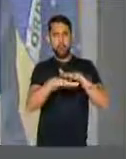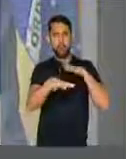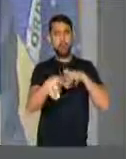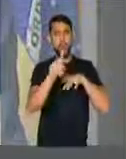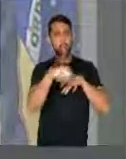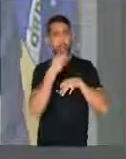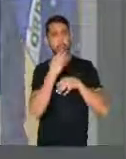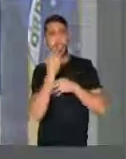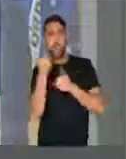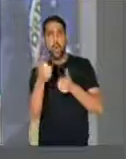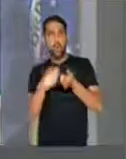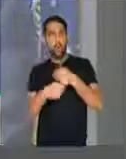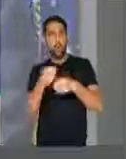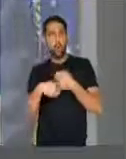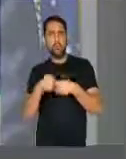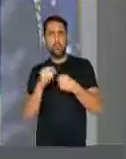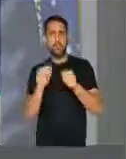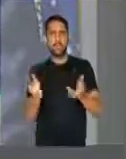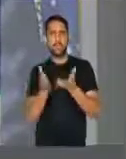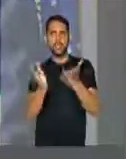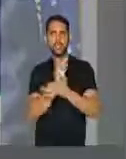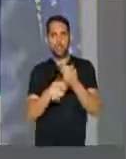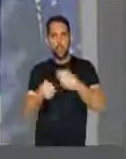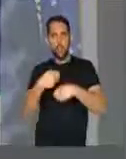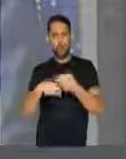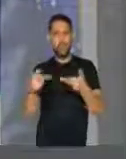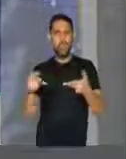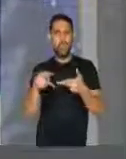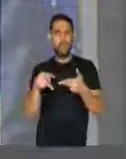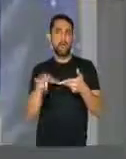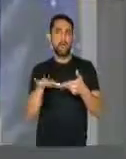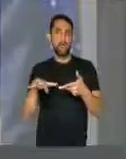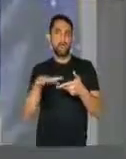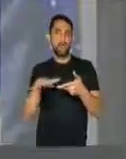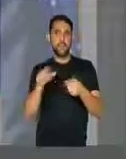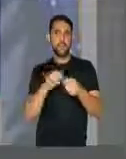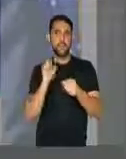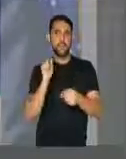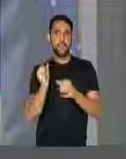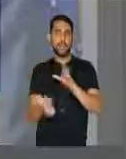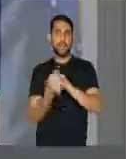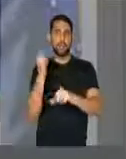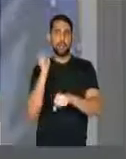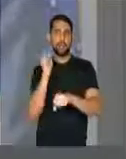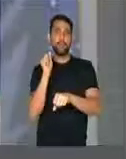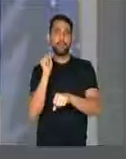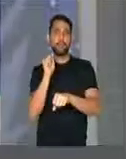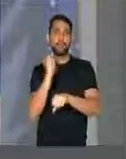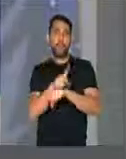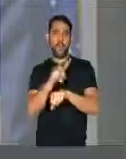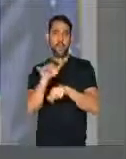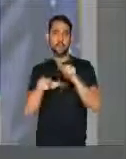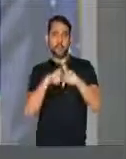positivo, presidente Léo Brito, é que aquece o mercado e gera emprego.